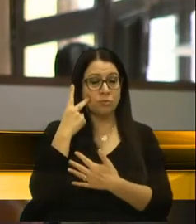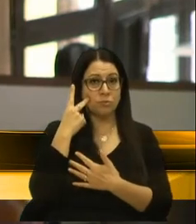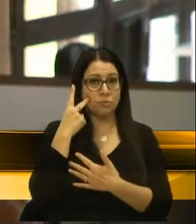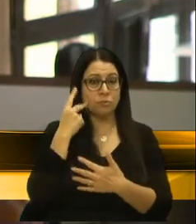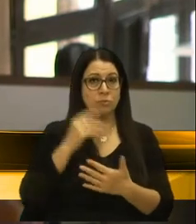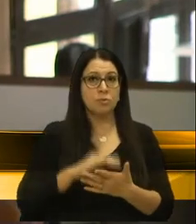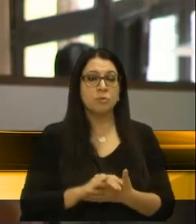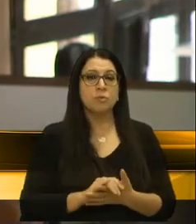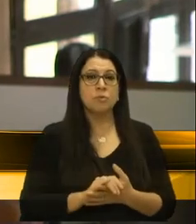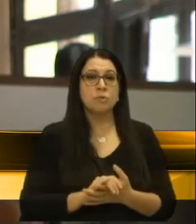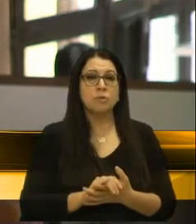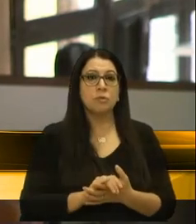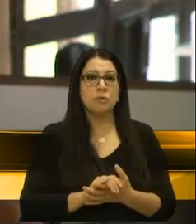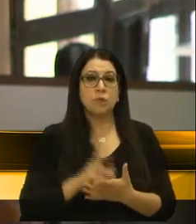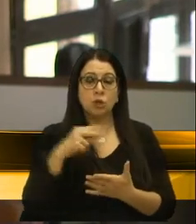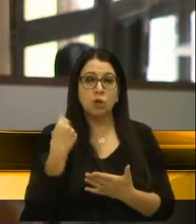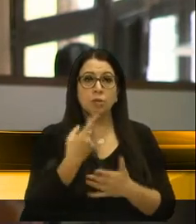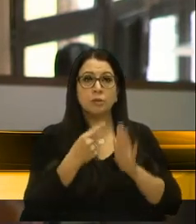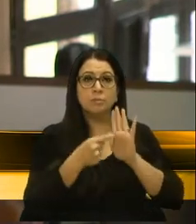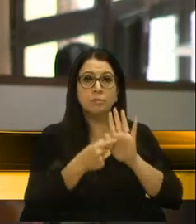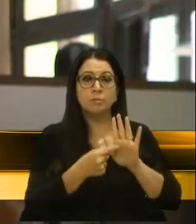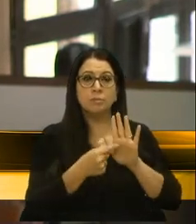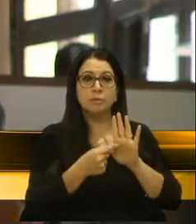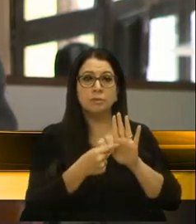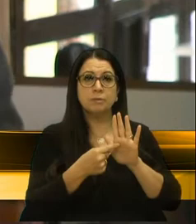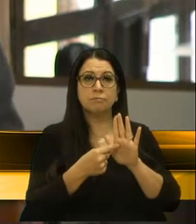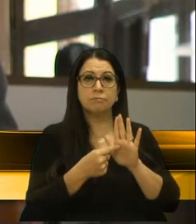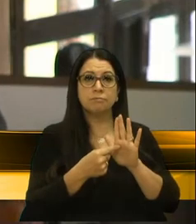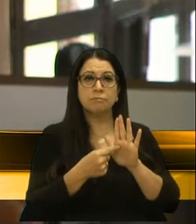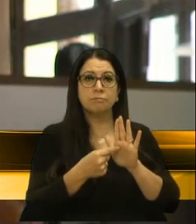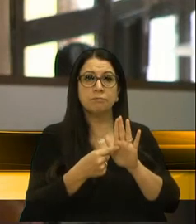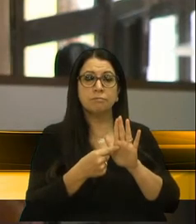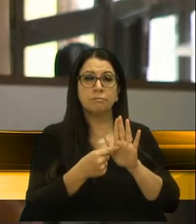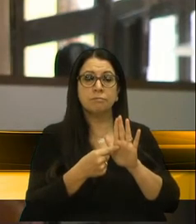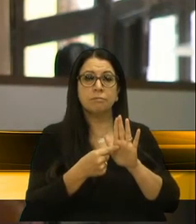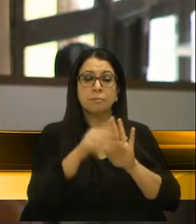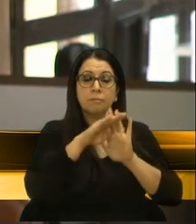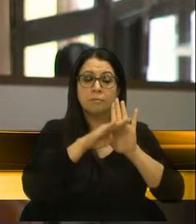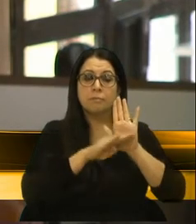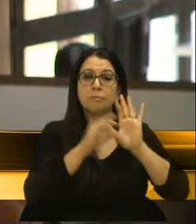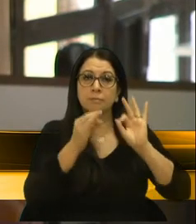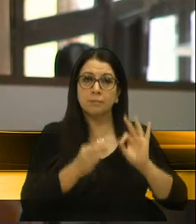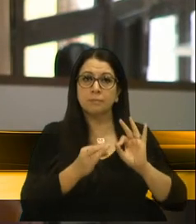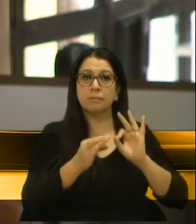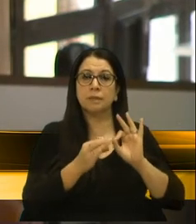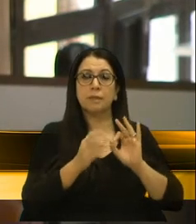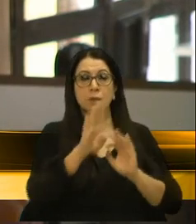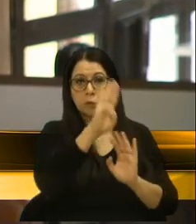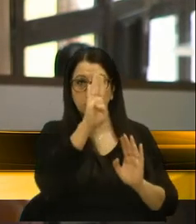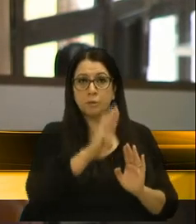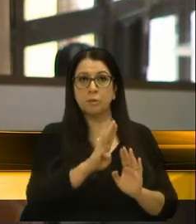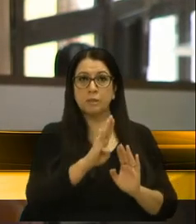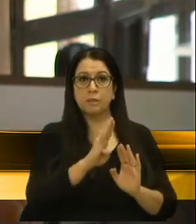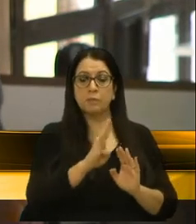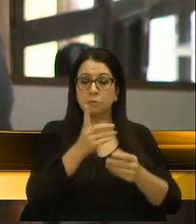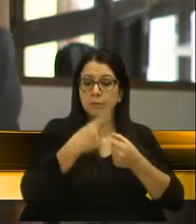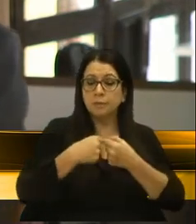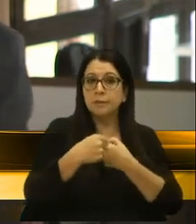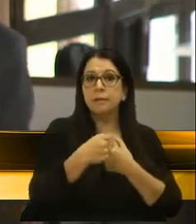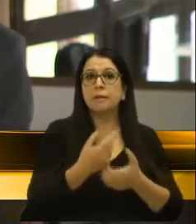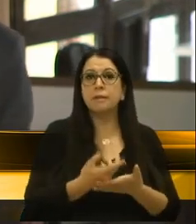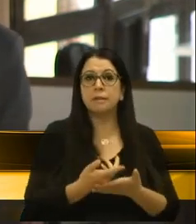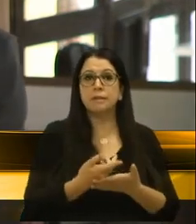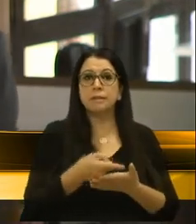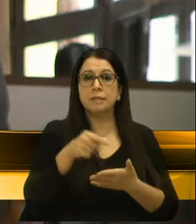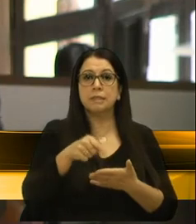nós apresentando um programa, certamente, é o que o Brasil, o que a cidade, o